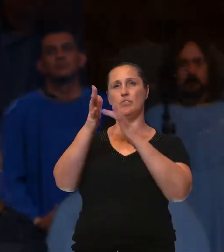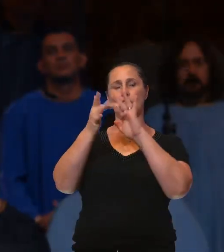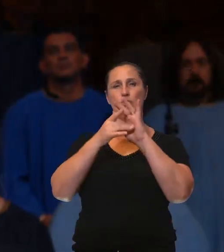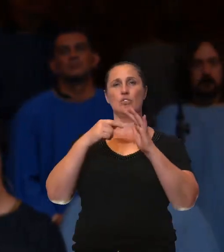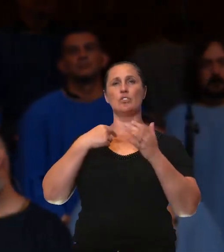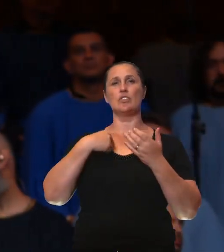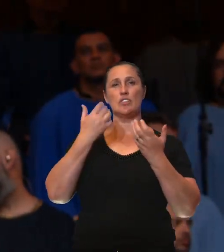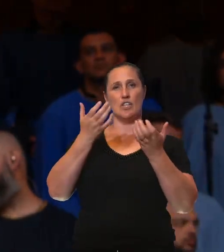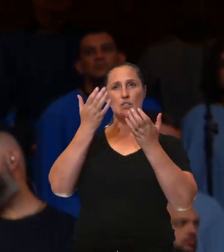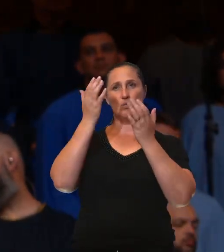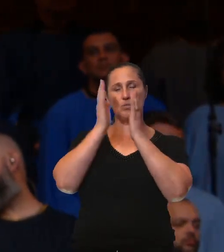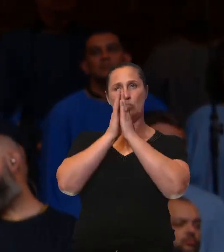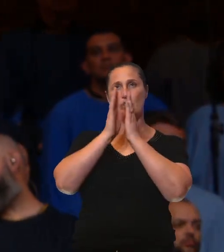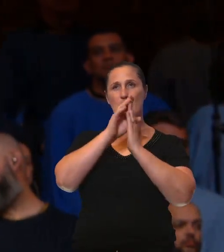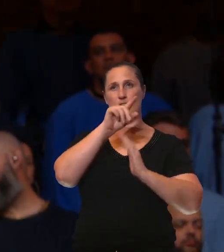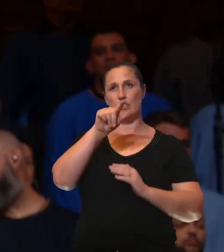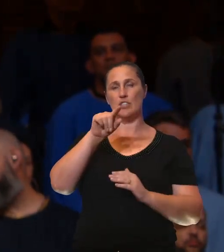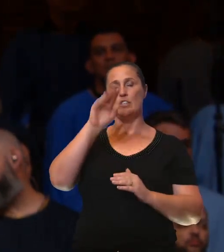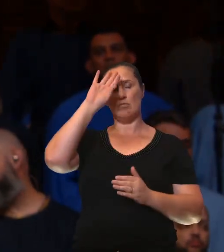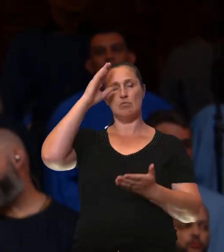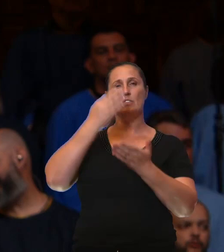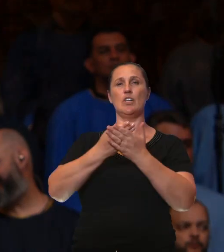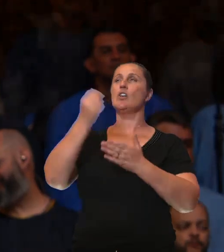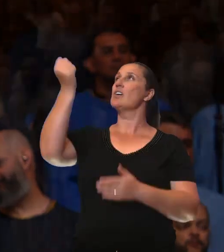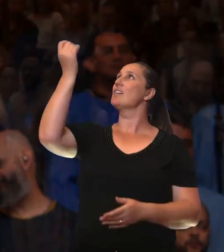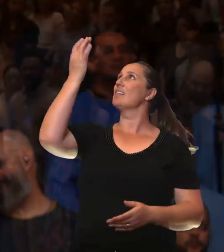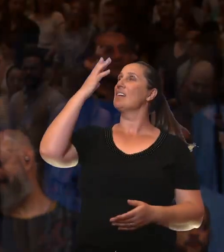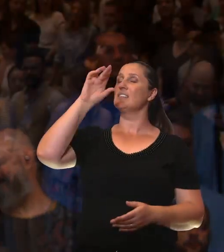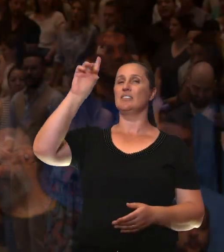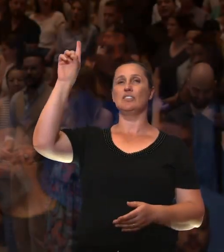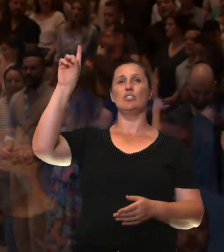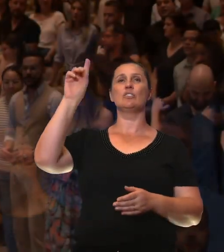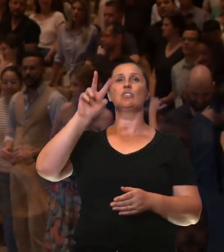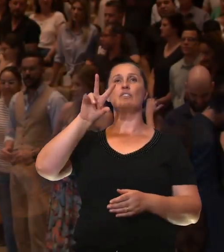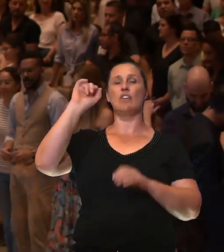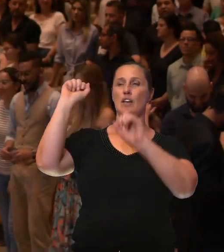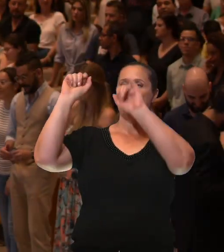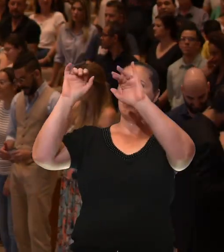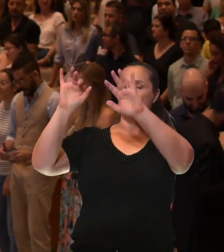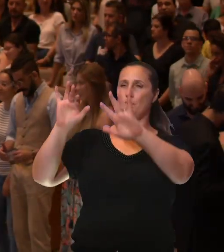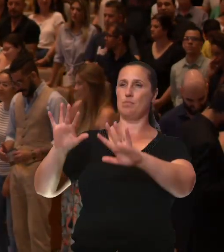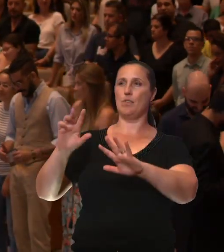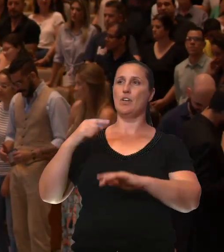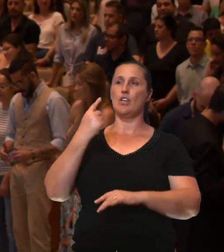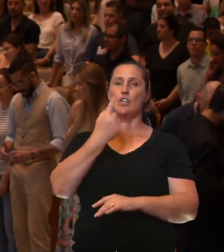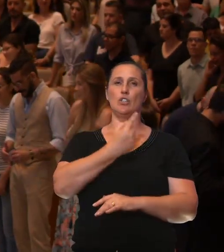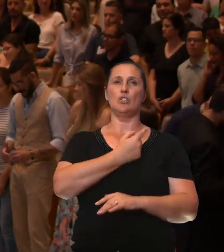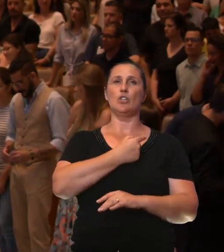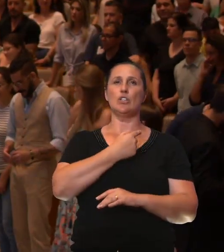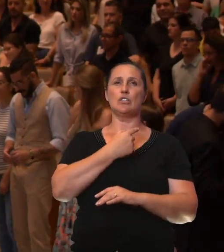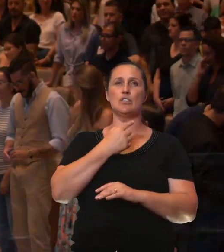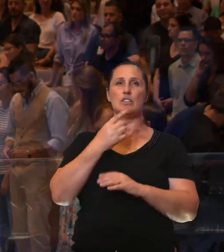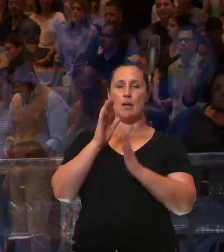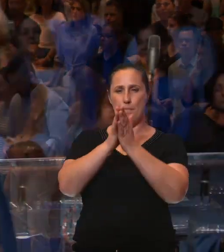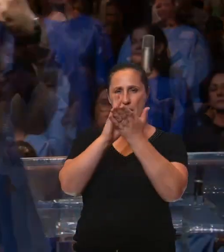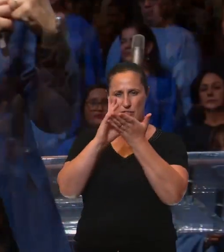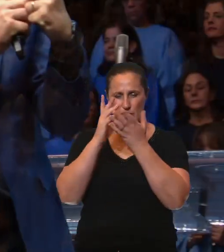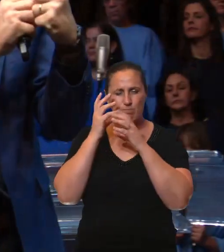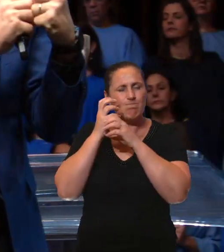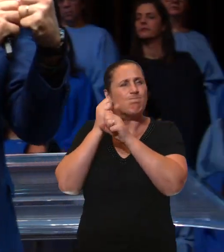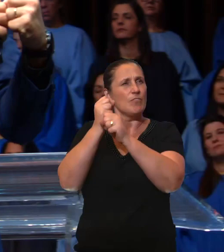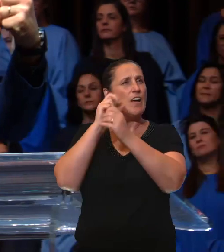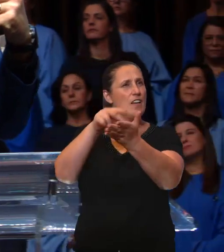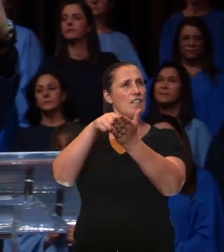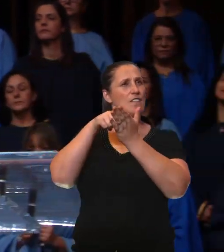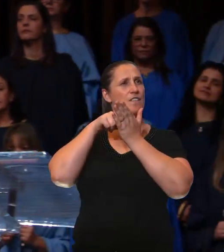creio. A graça de Deus vai ser derramada. Quando a gente agarra a palavra de Deus por